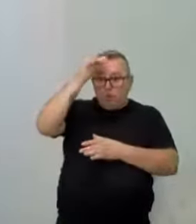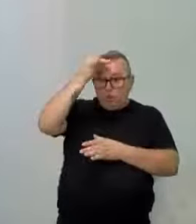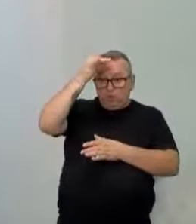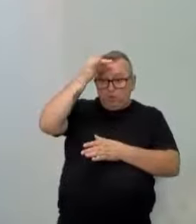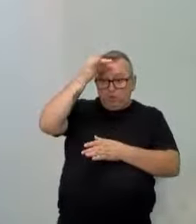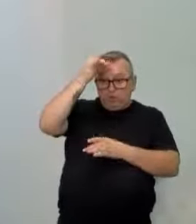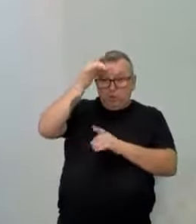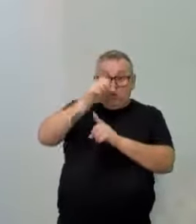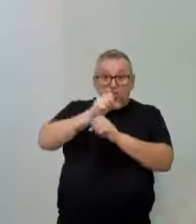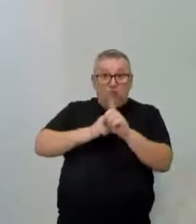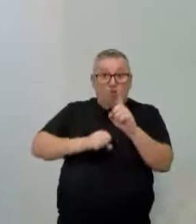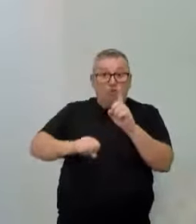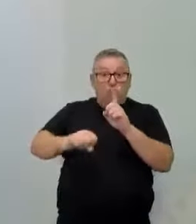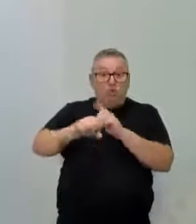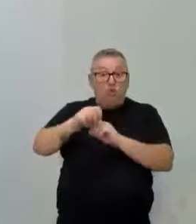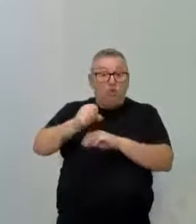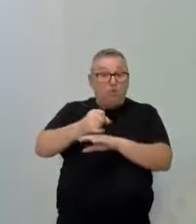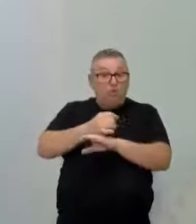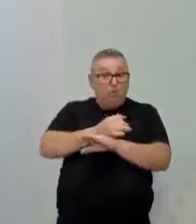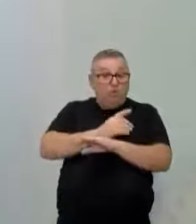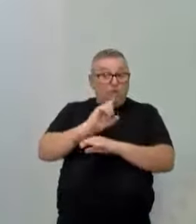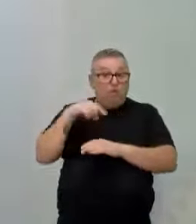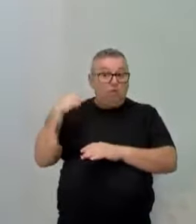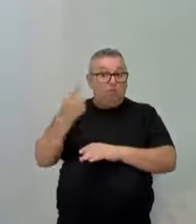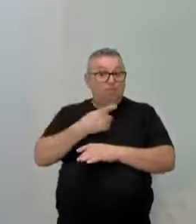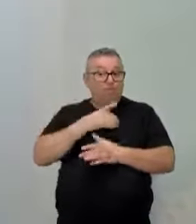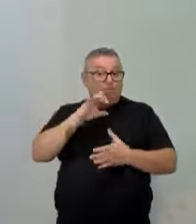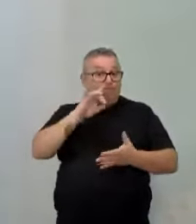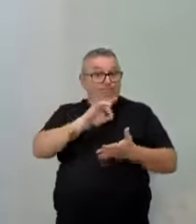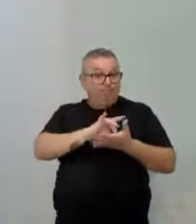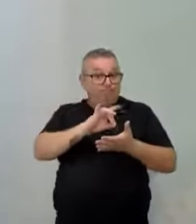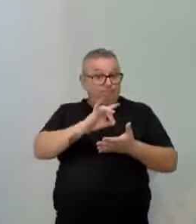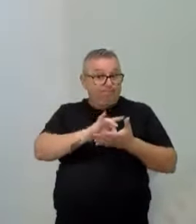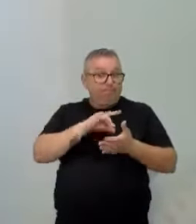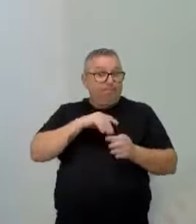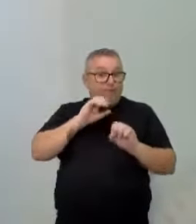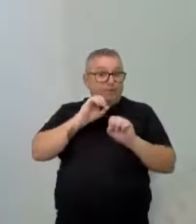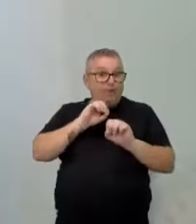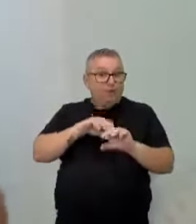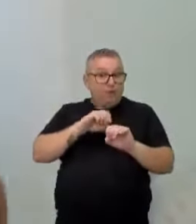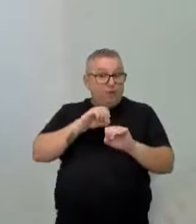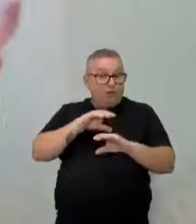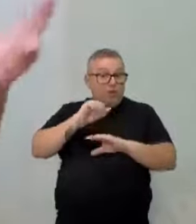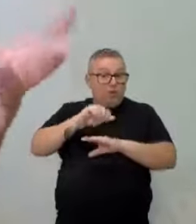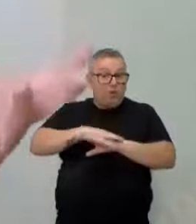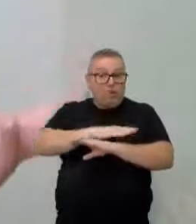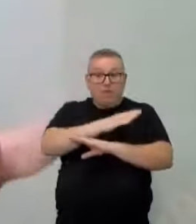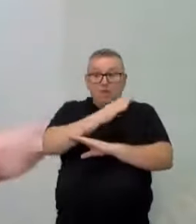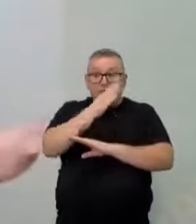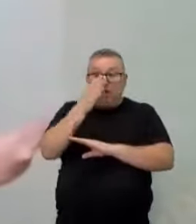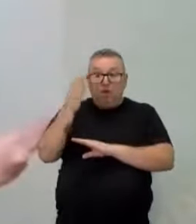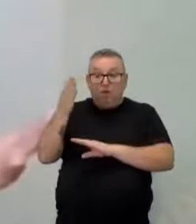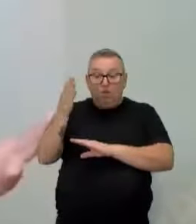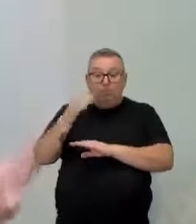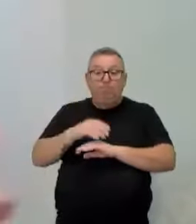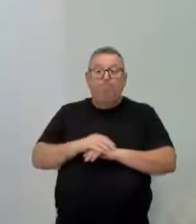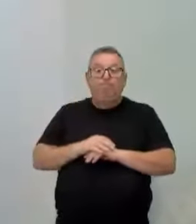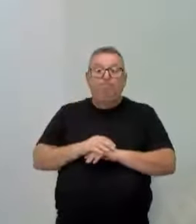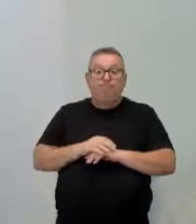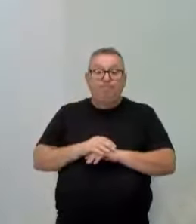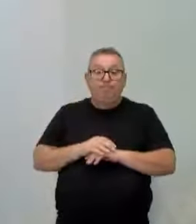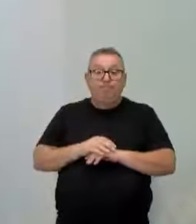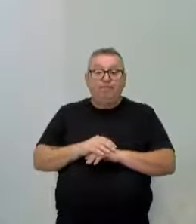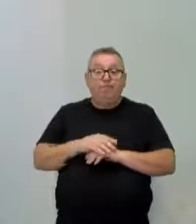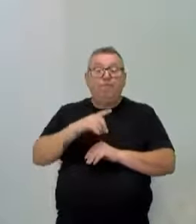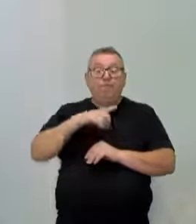e o socioemocional, para que a gente tenha de fato esse trabalho para a educação integral com maior amplitude.